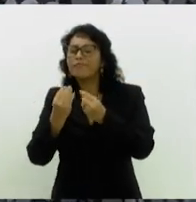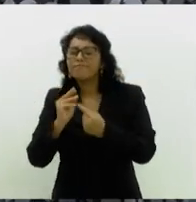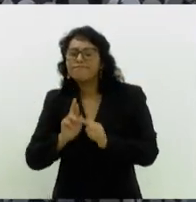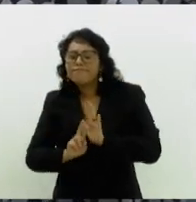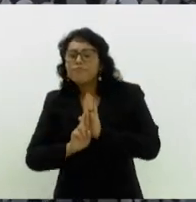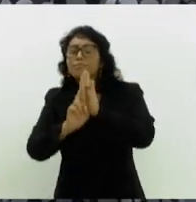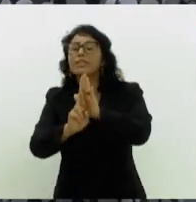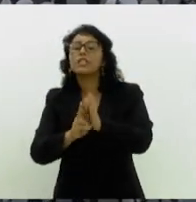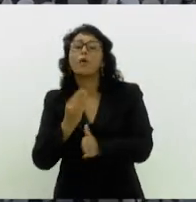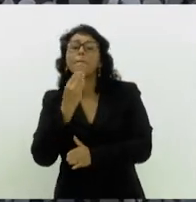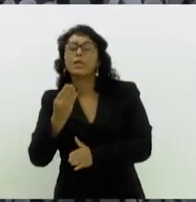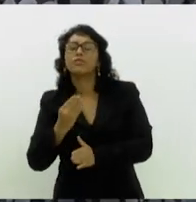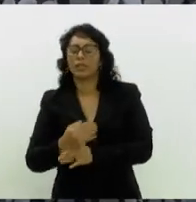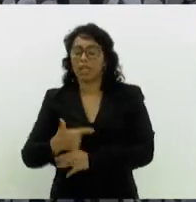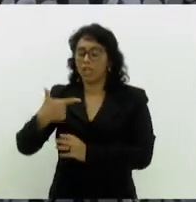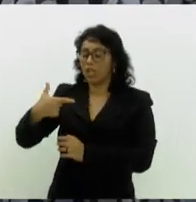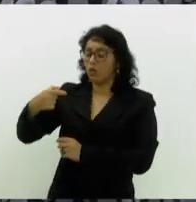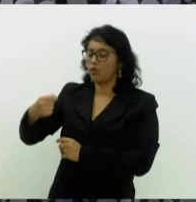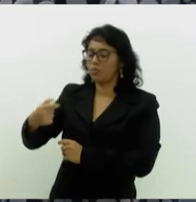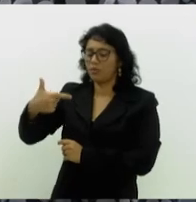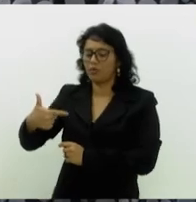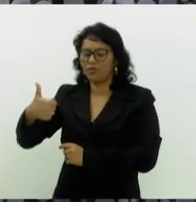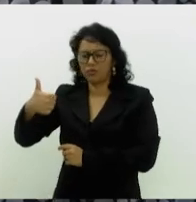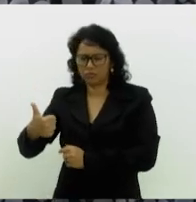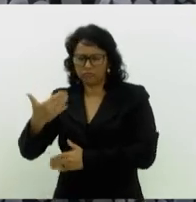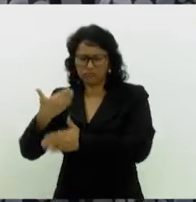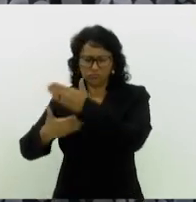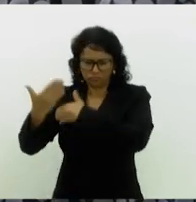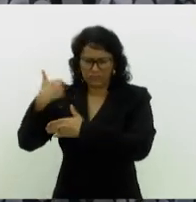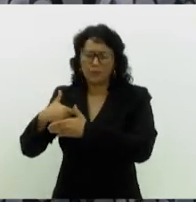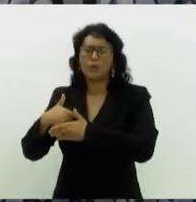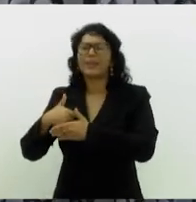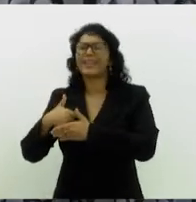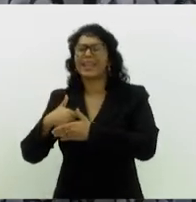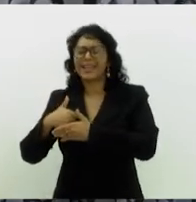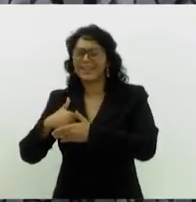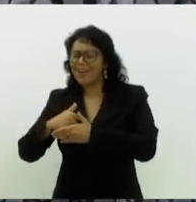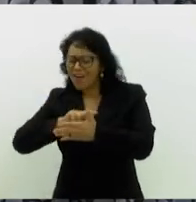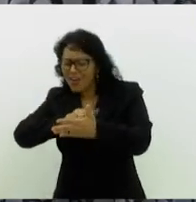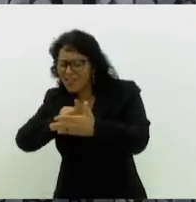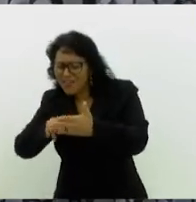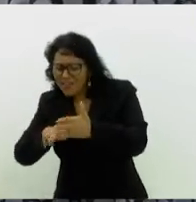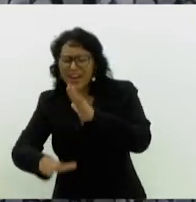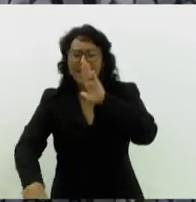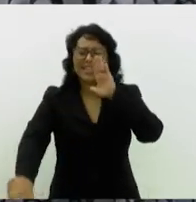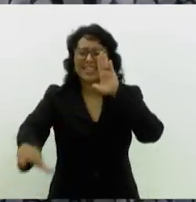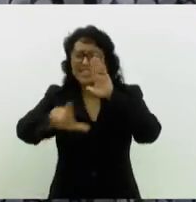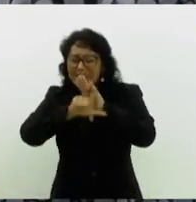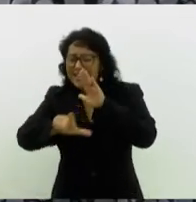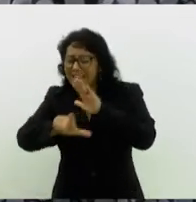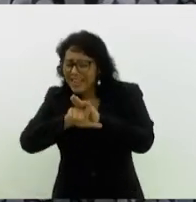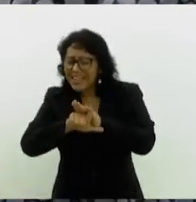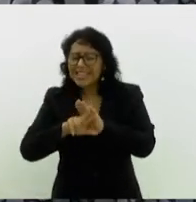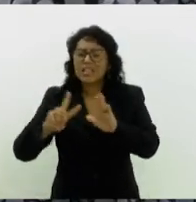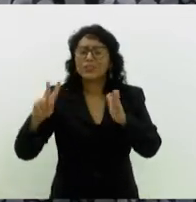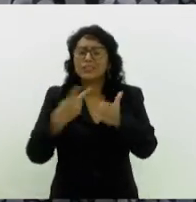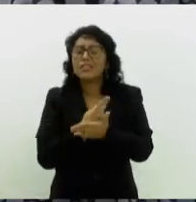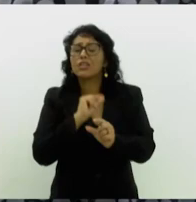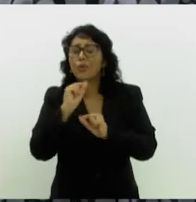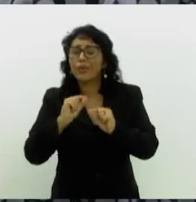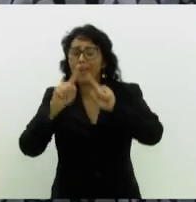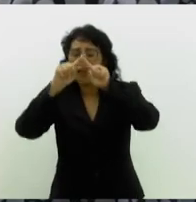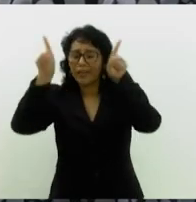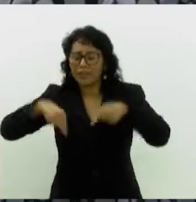em 2021 essa casa votou uma série de leis retirou direitos dos Servidores piorou as